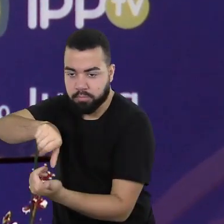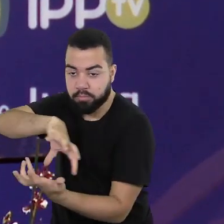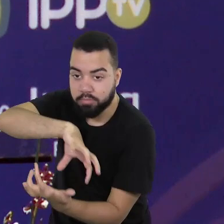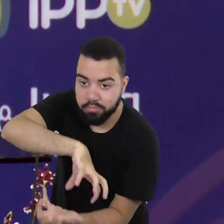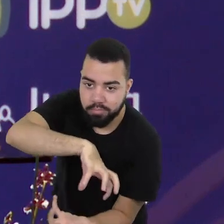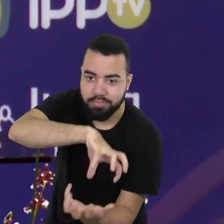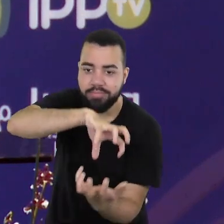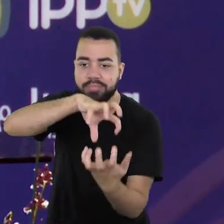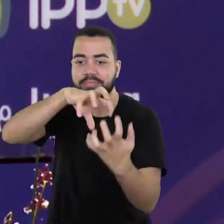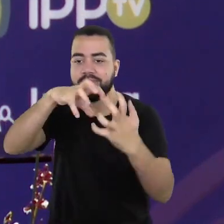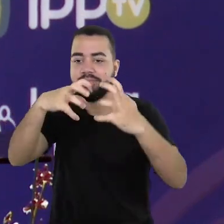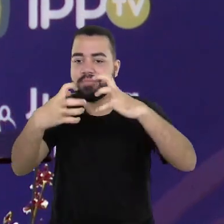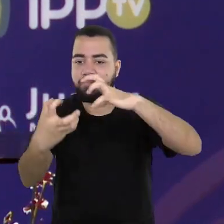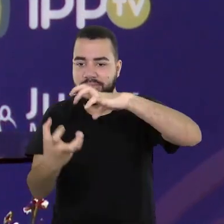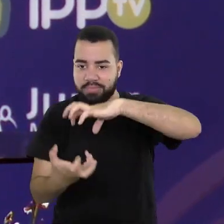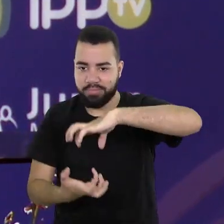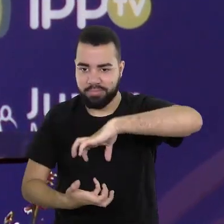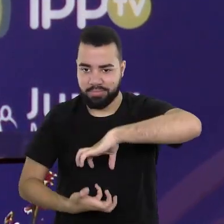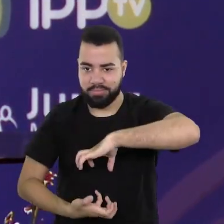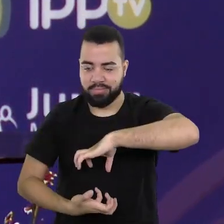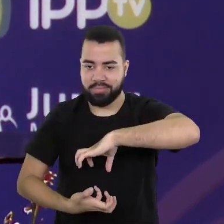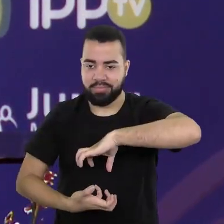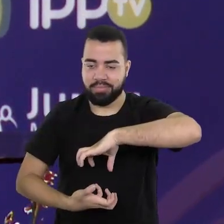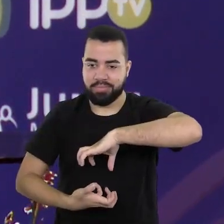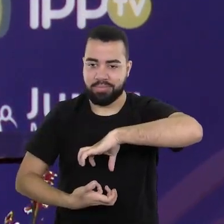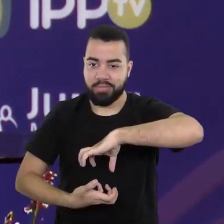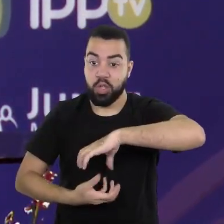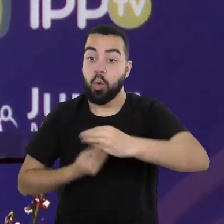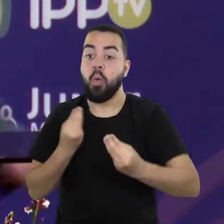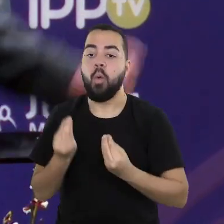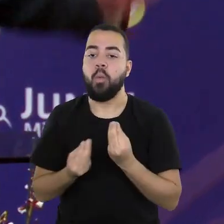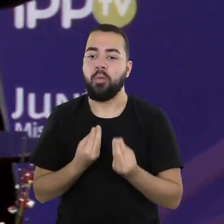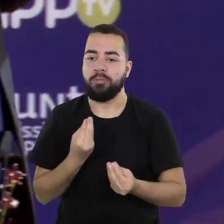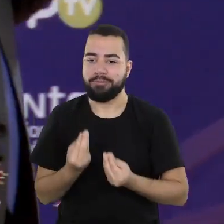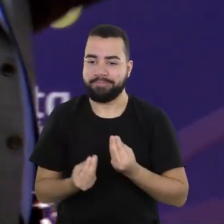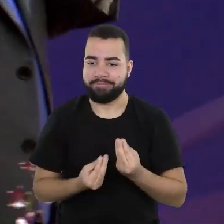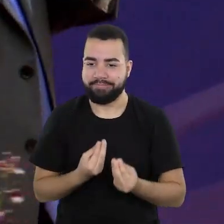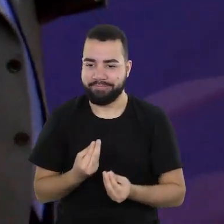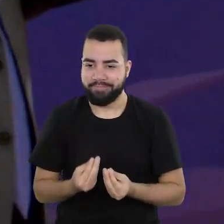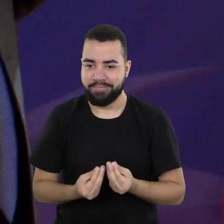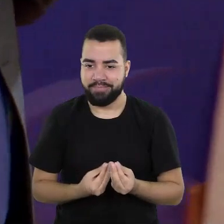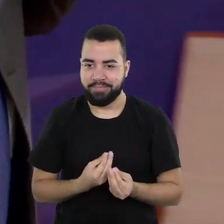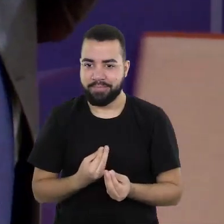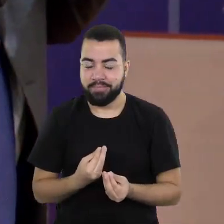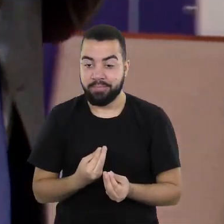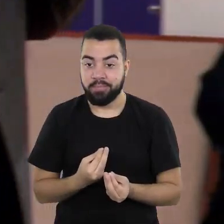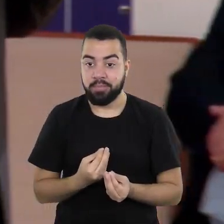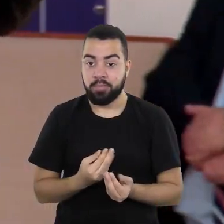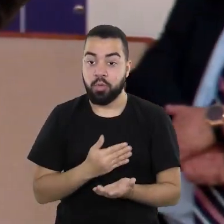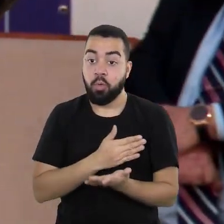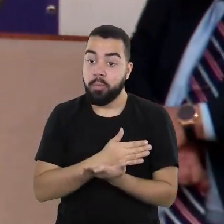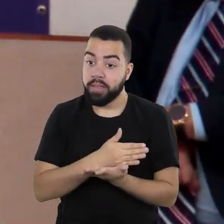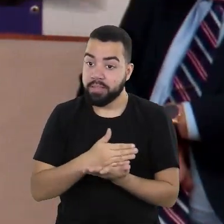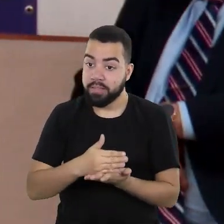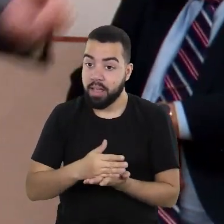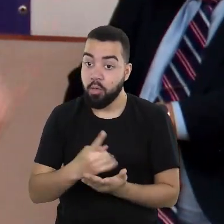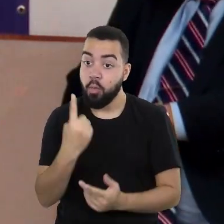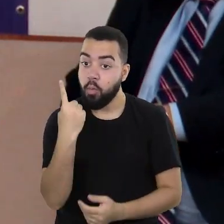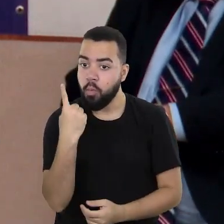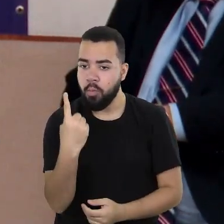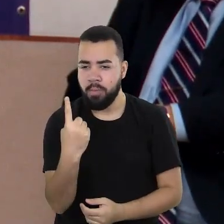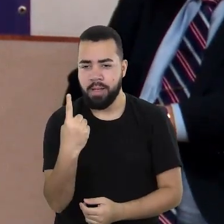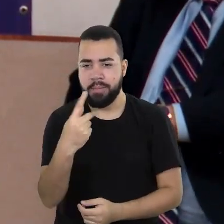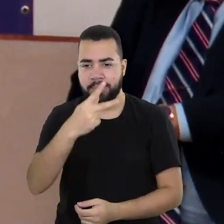começando com uma pessoa. Porque essa parábola foi para cuidar de quem? De uma